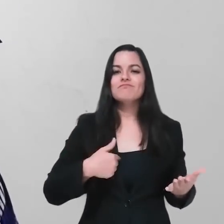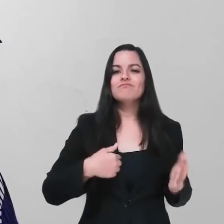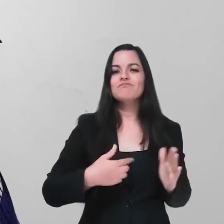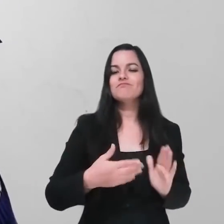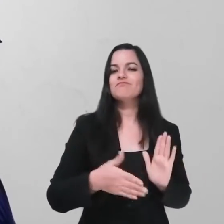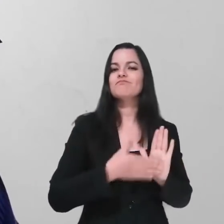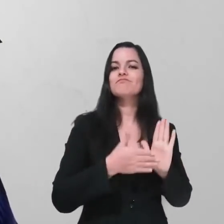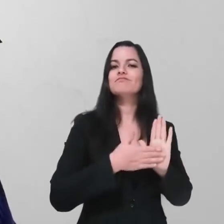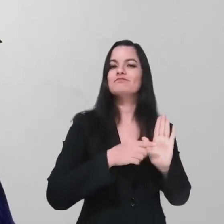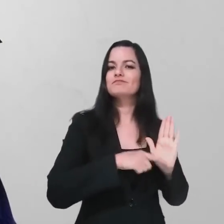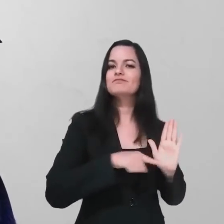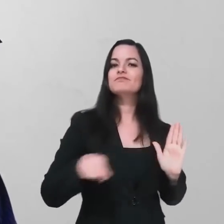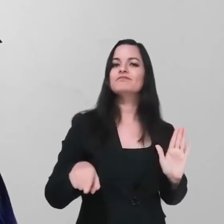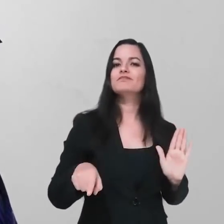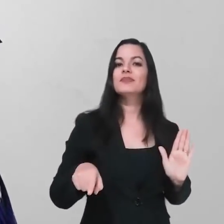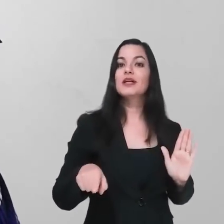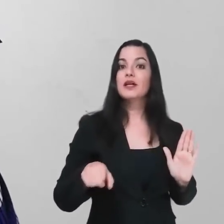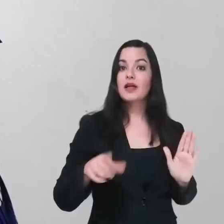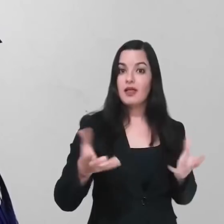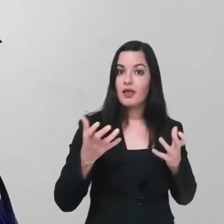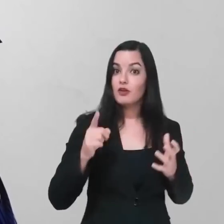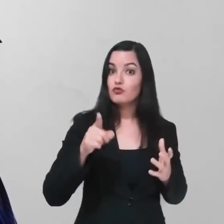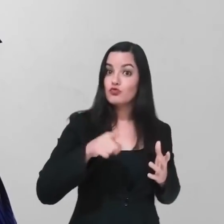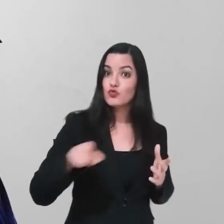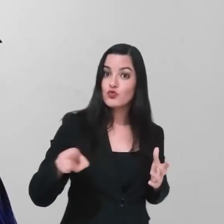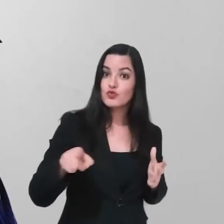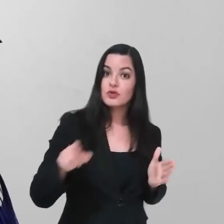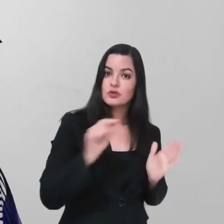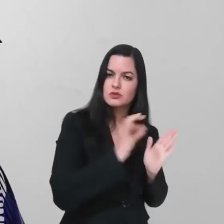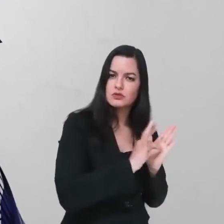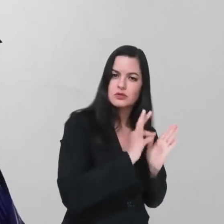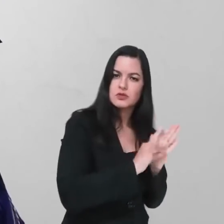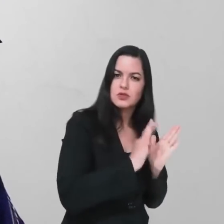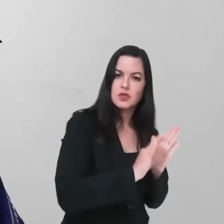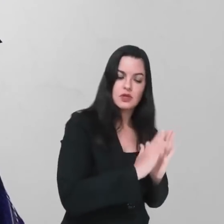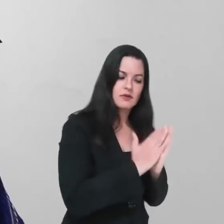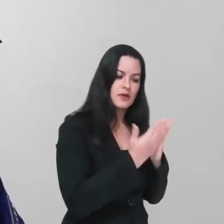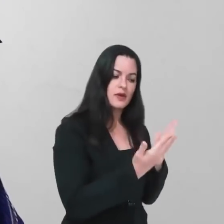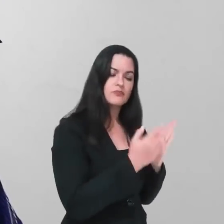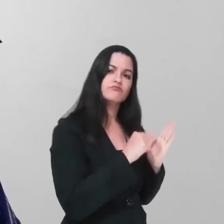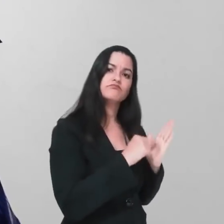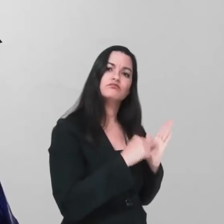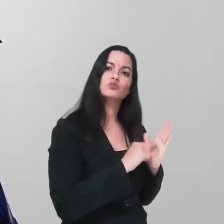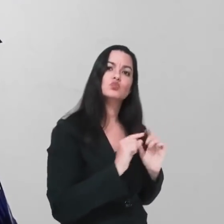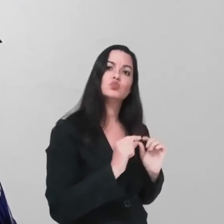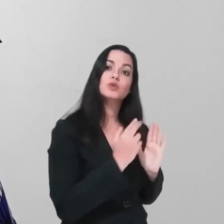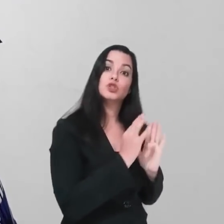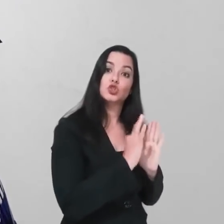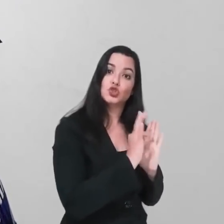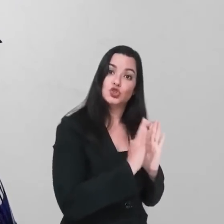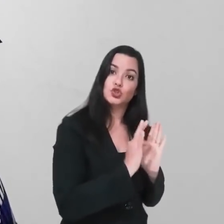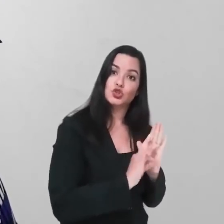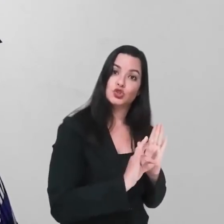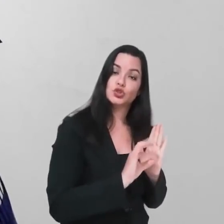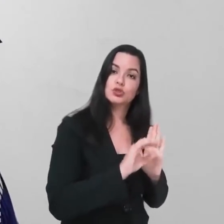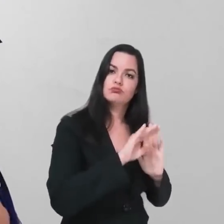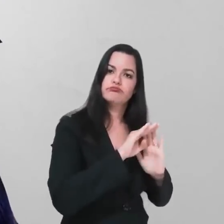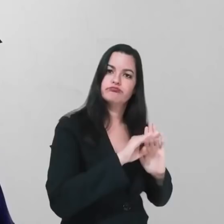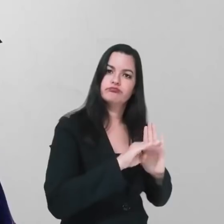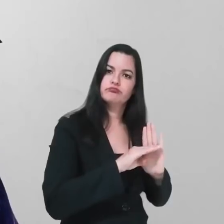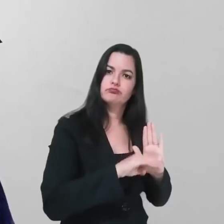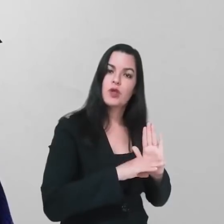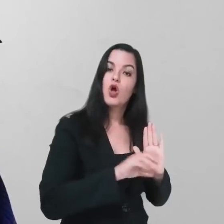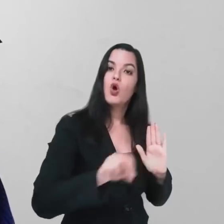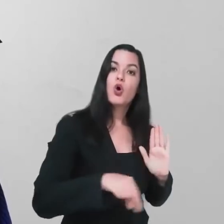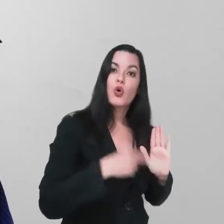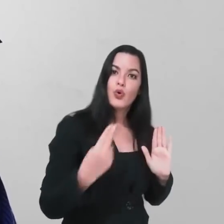proposta. Eu quero que vocês registrem aí no caderno de vocês, por meio de um desenho ou por uma lista,